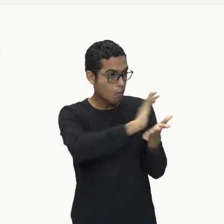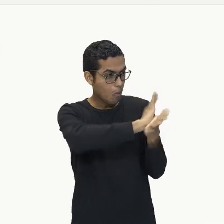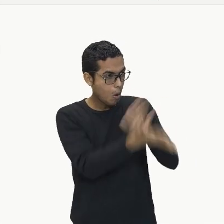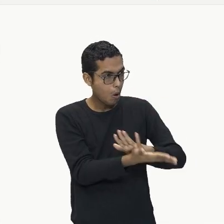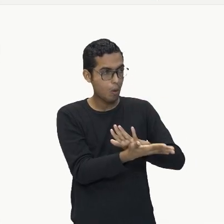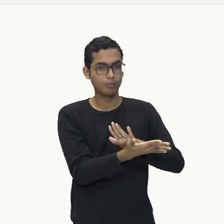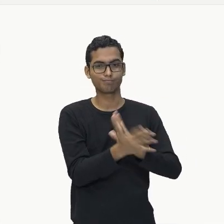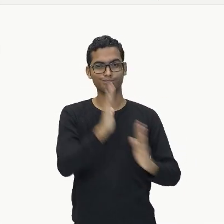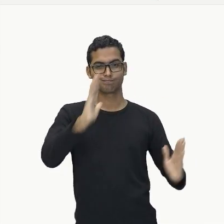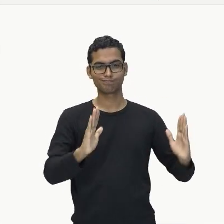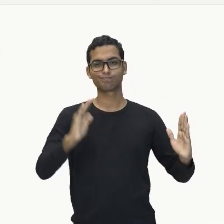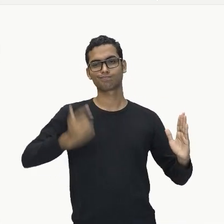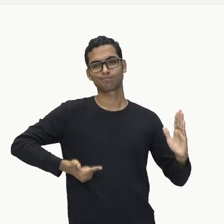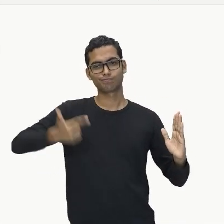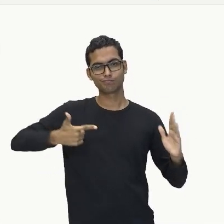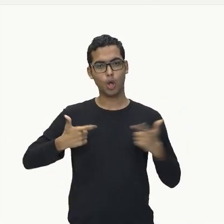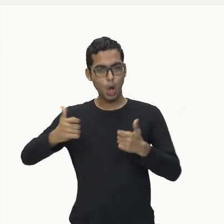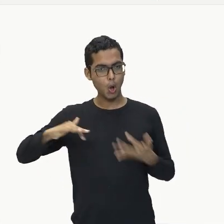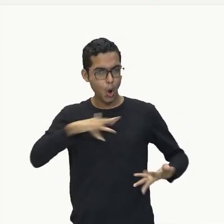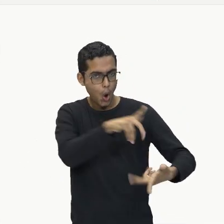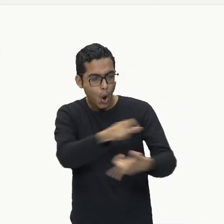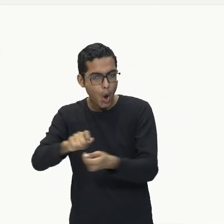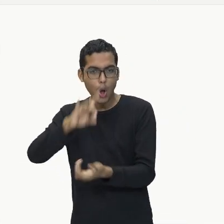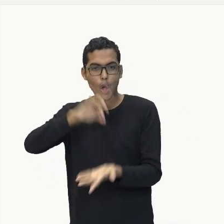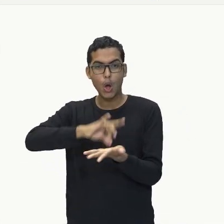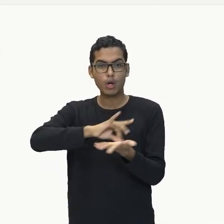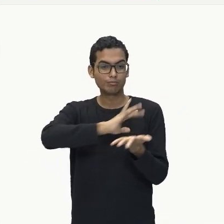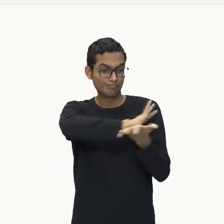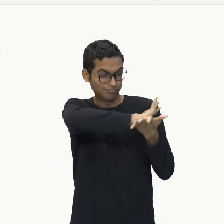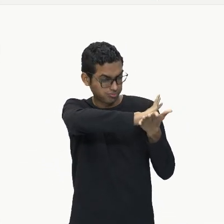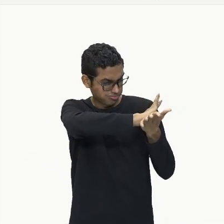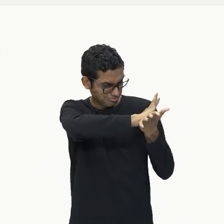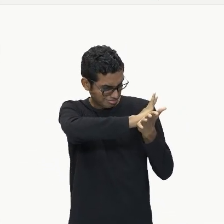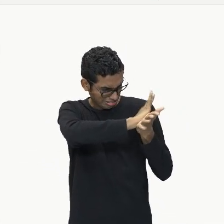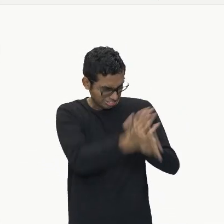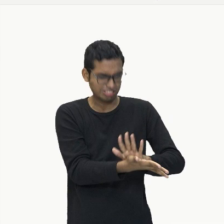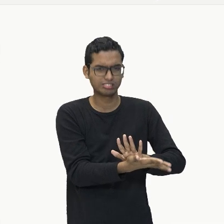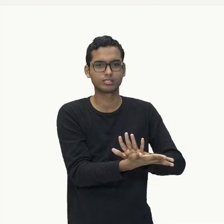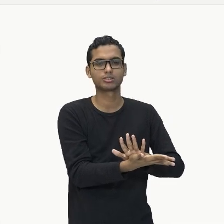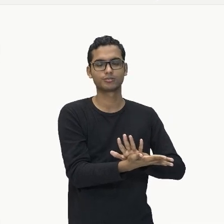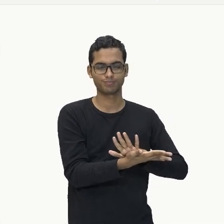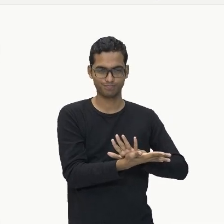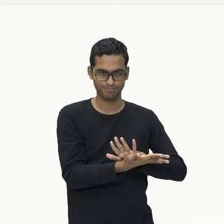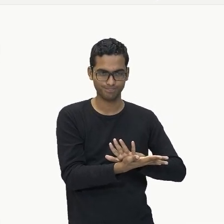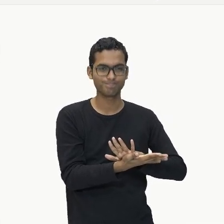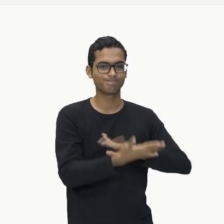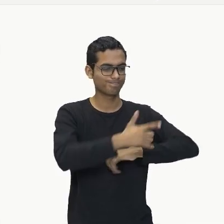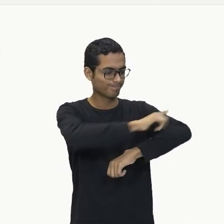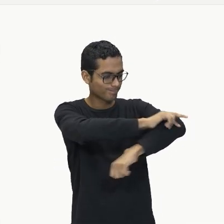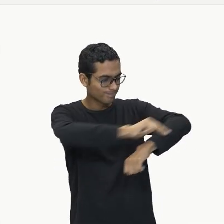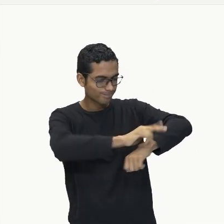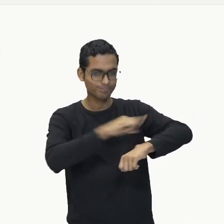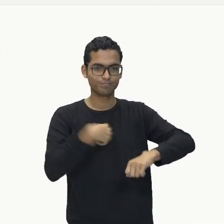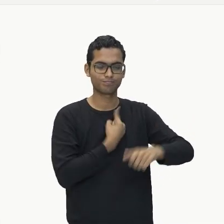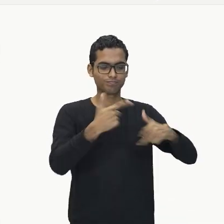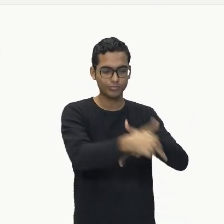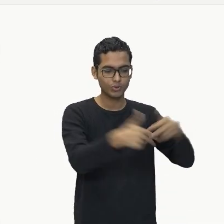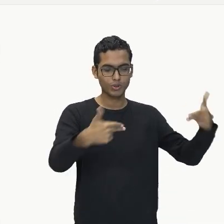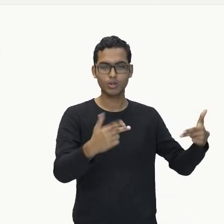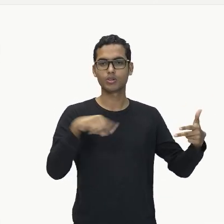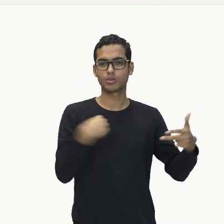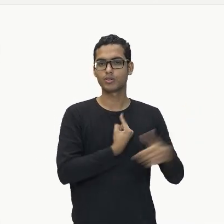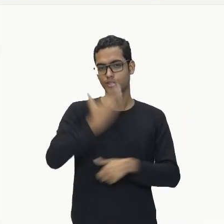Guerra Mundial. Foi uma das maiores atrocidades contra uma etnia que a gente tem notícia